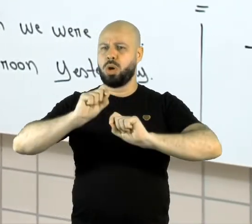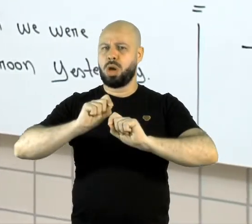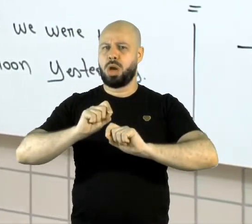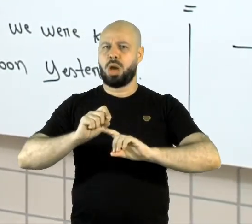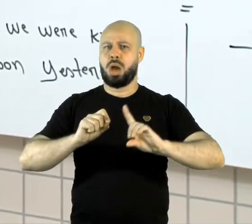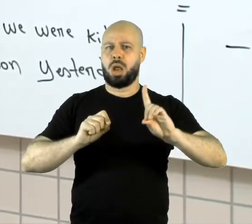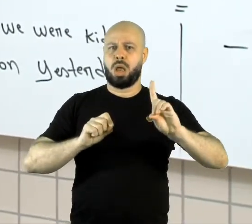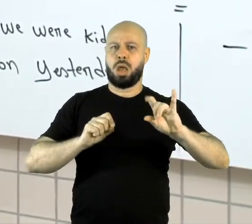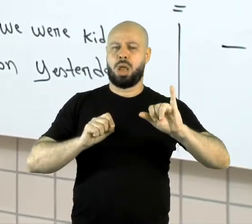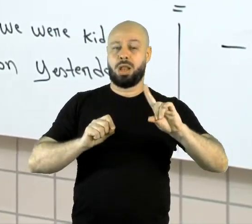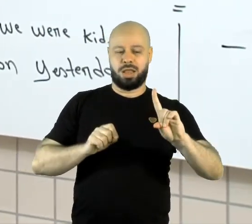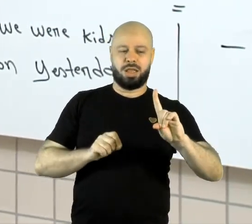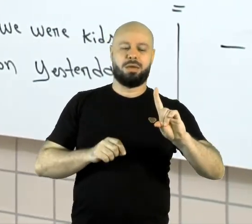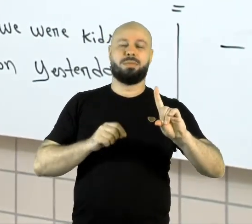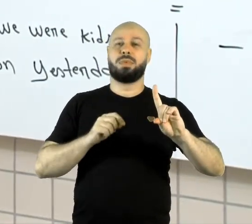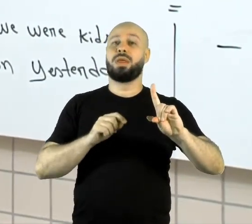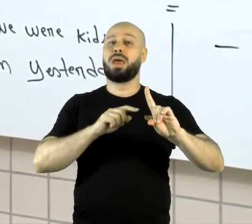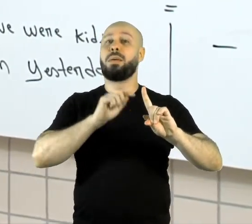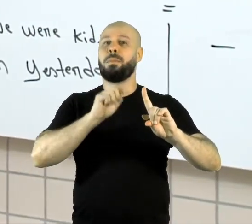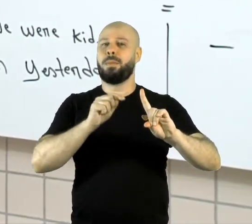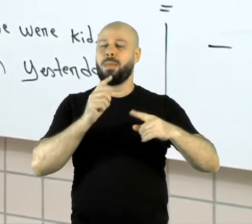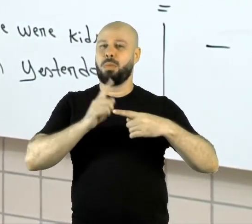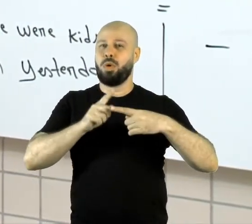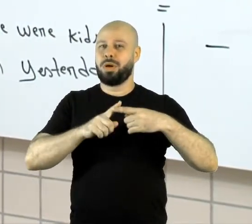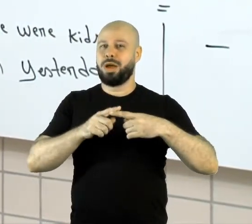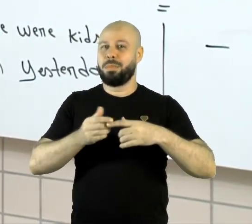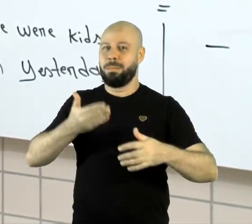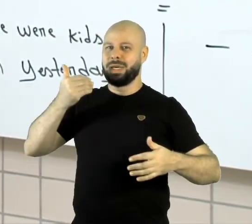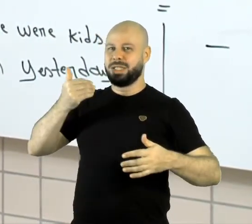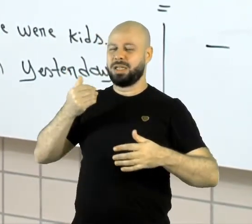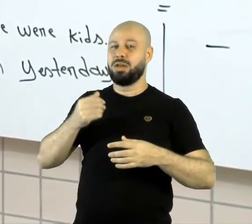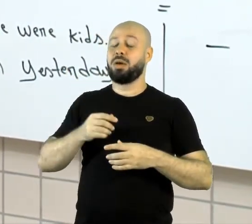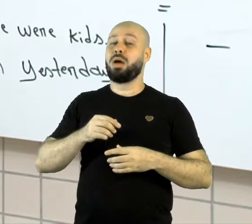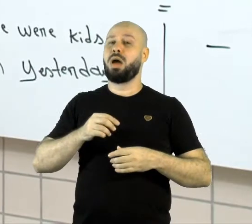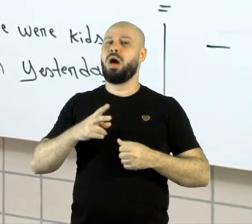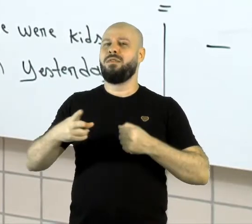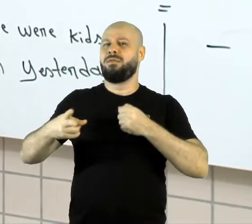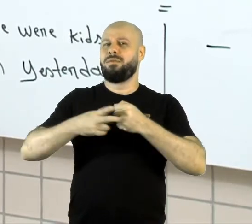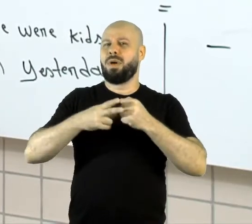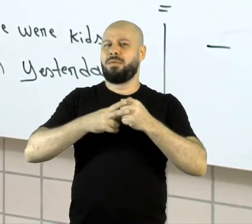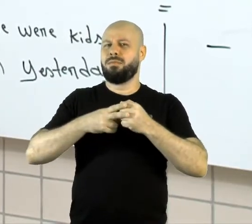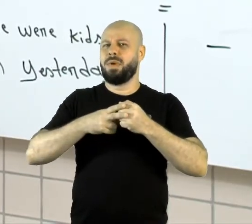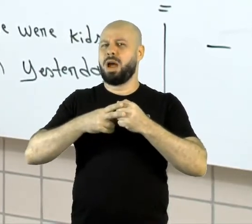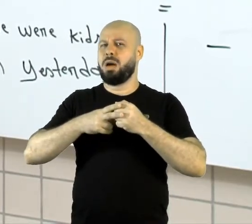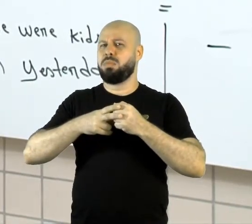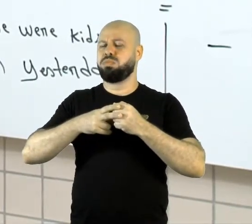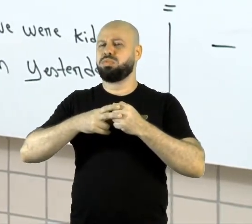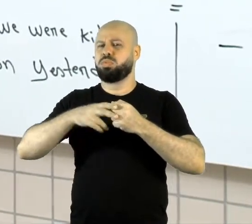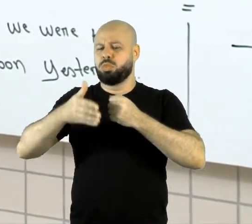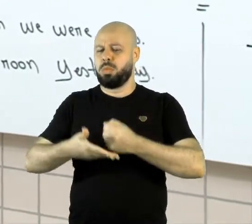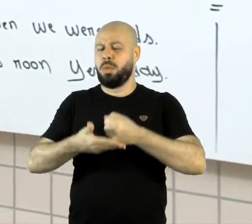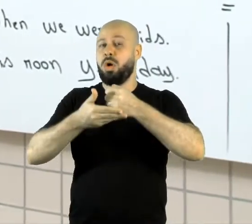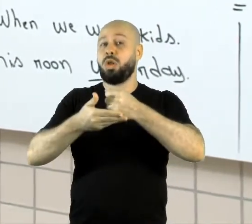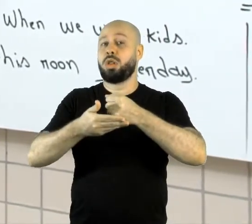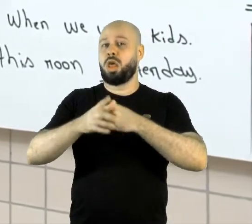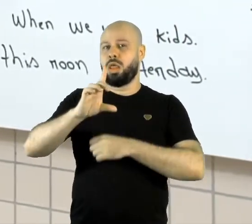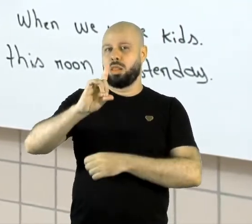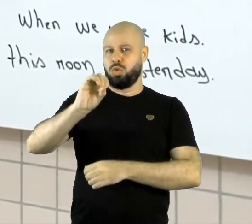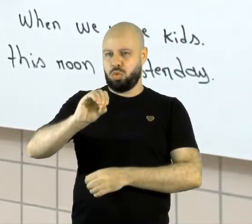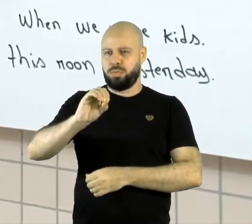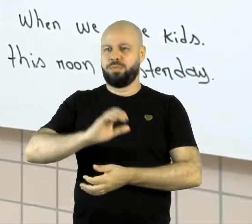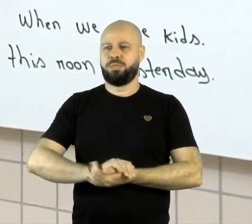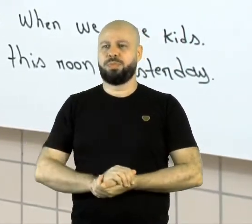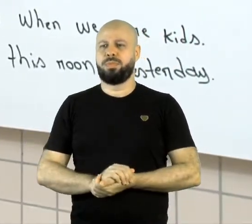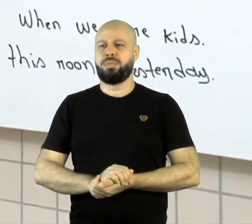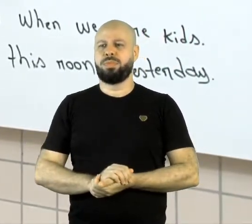o verbo auxiliar do, só que no passado, porque nós estamos falando do simple past. Já que he